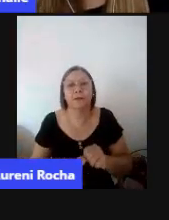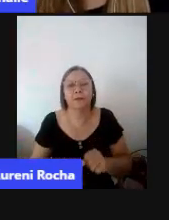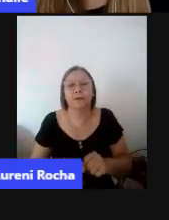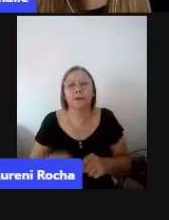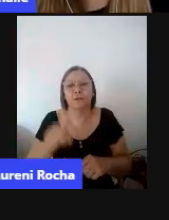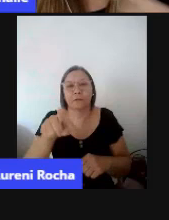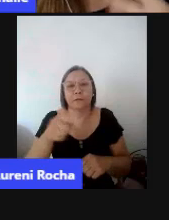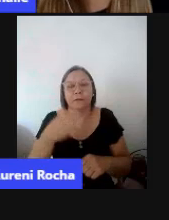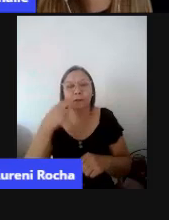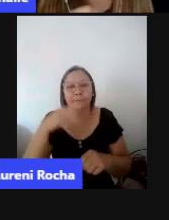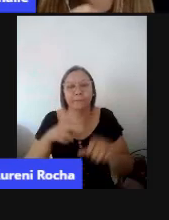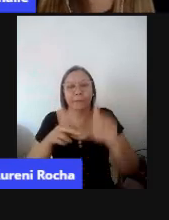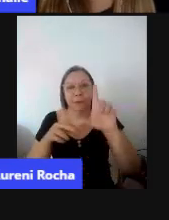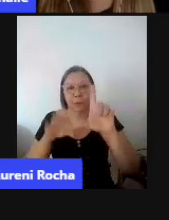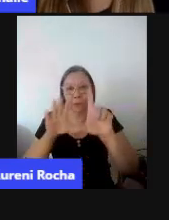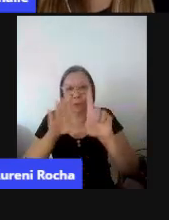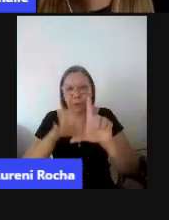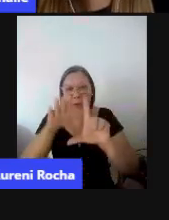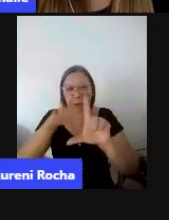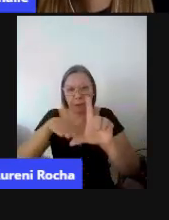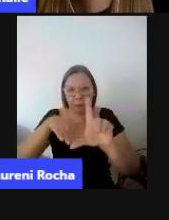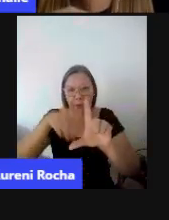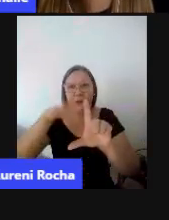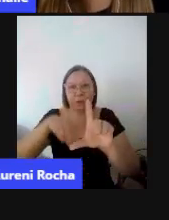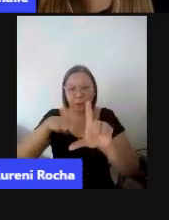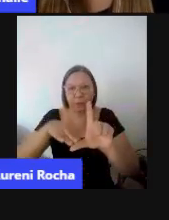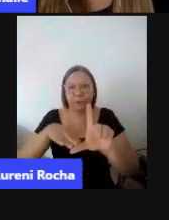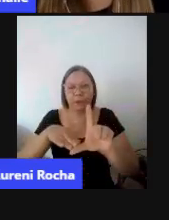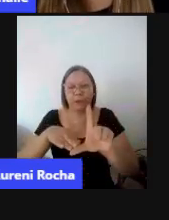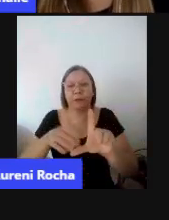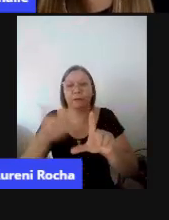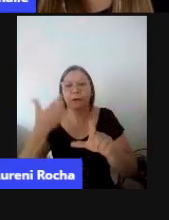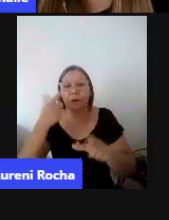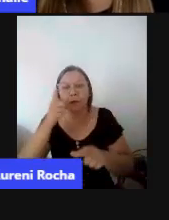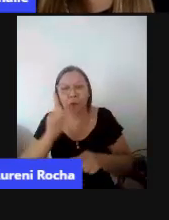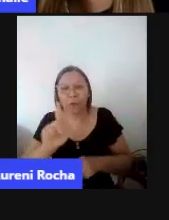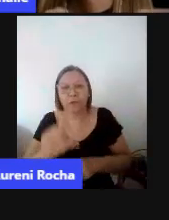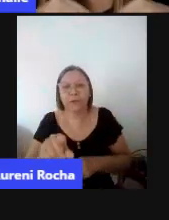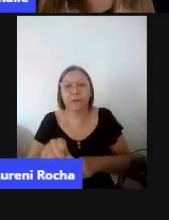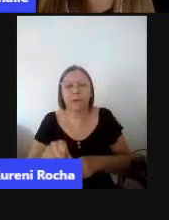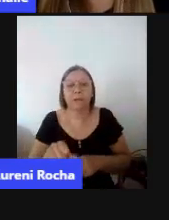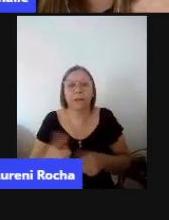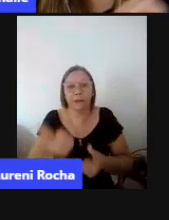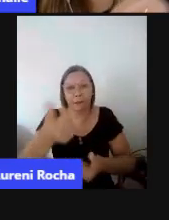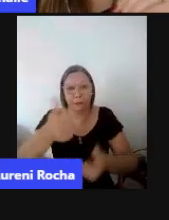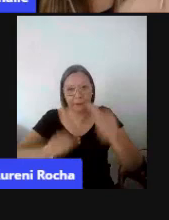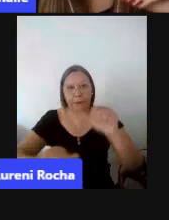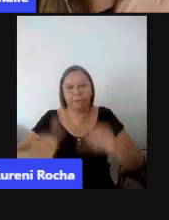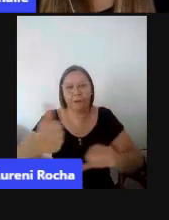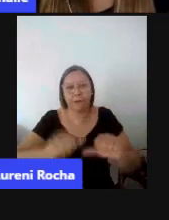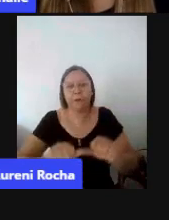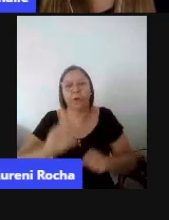tela e vocês vão conseguir acessar o formulário de avaliação ou entrar pelo link que é o